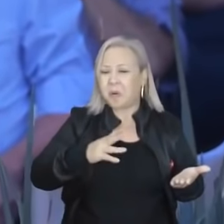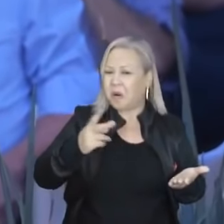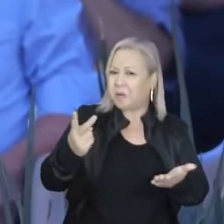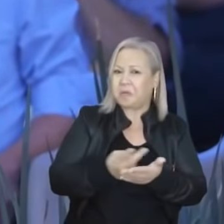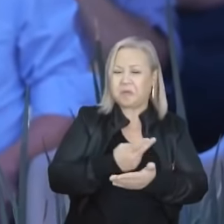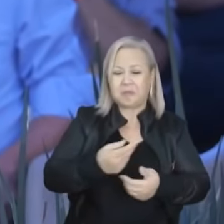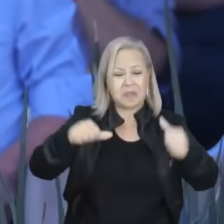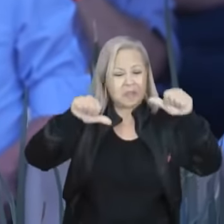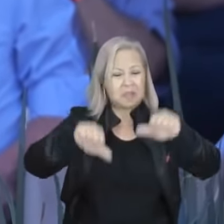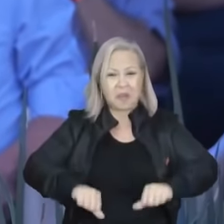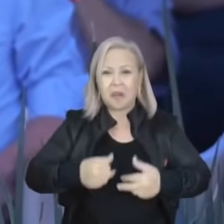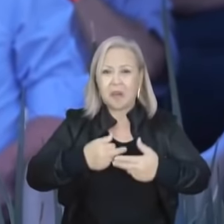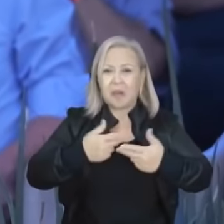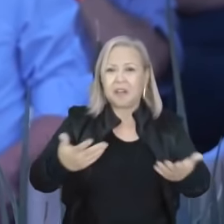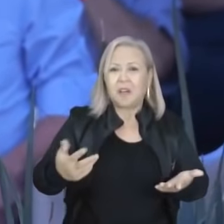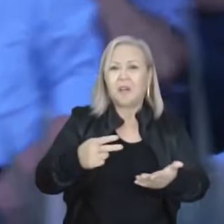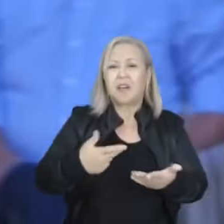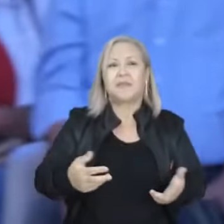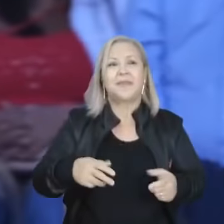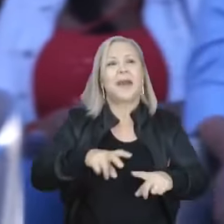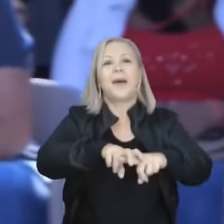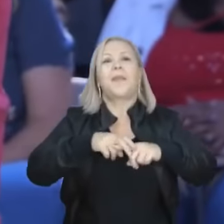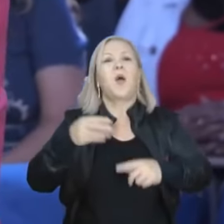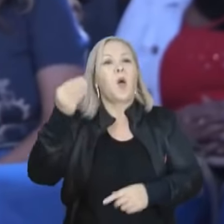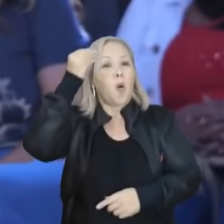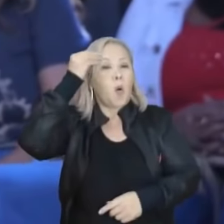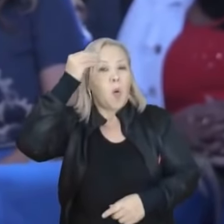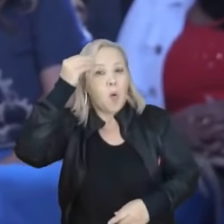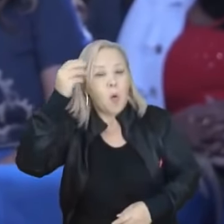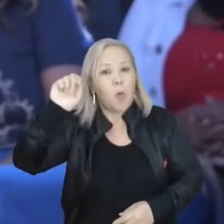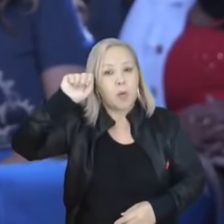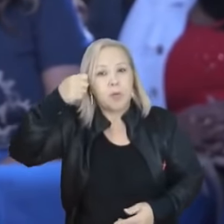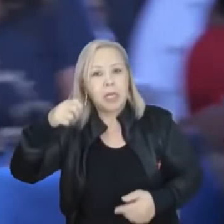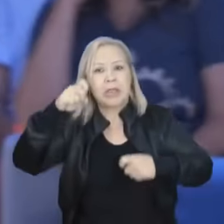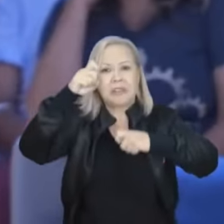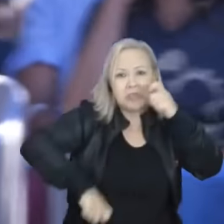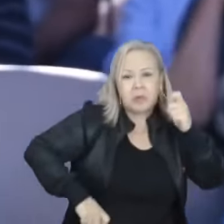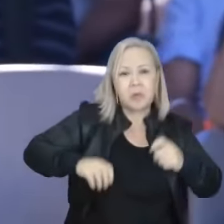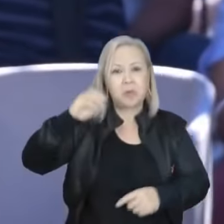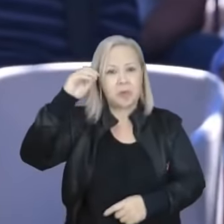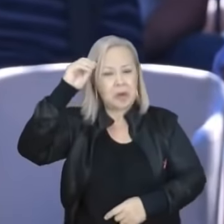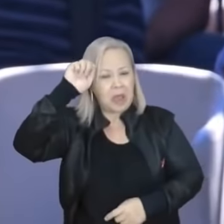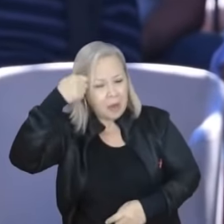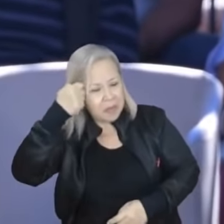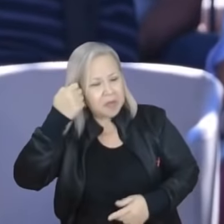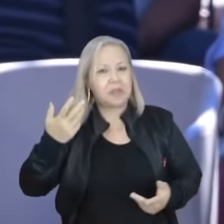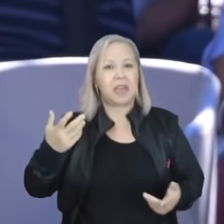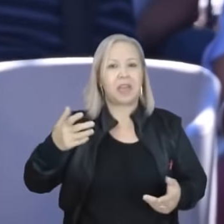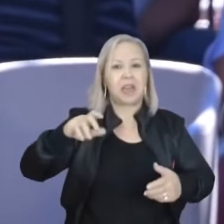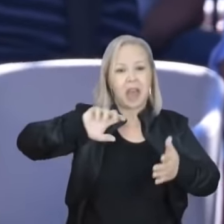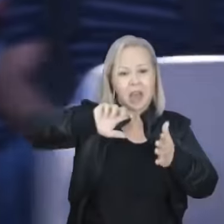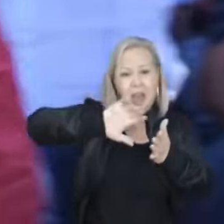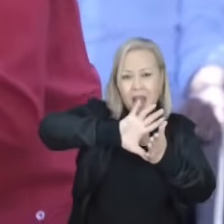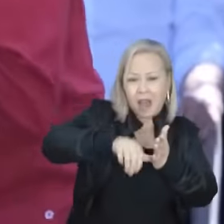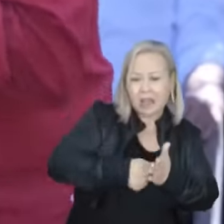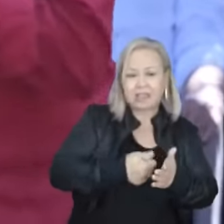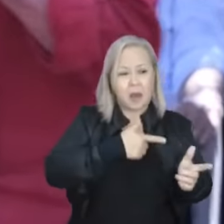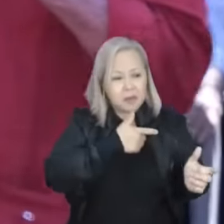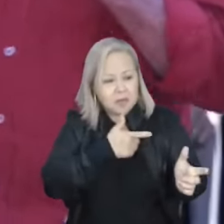país era por causa do negro. Houve estupro, é o negro. Houve assalto, é o negro. Houve morte, é o negro. E ainda